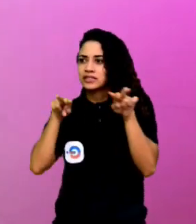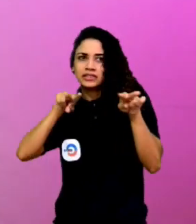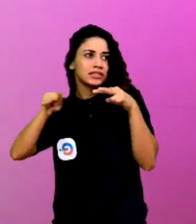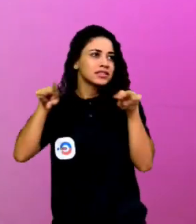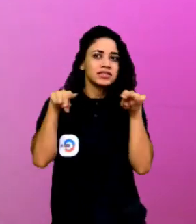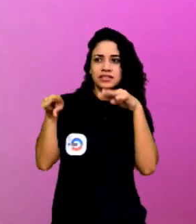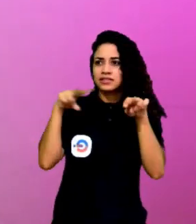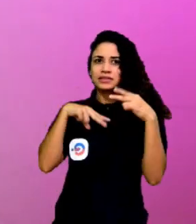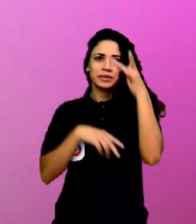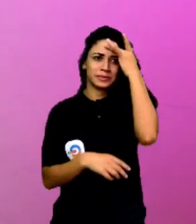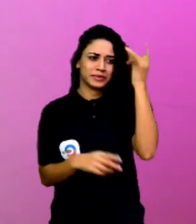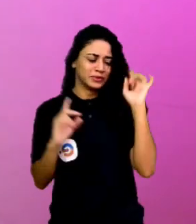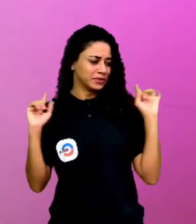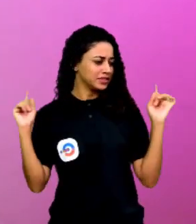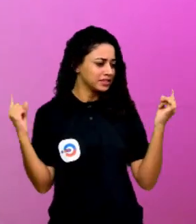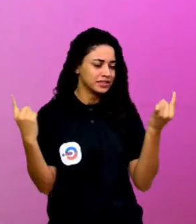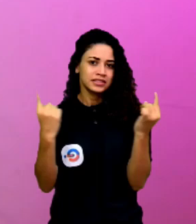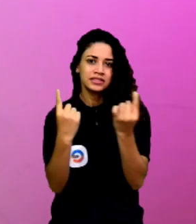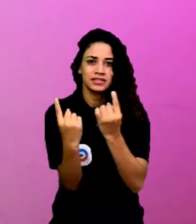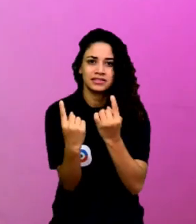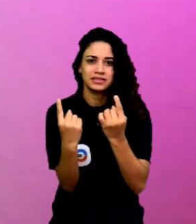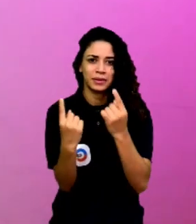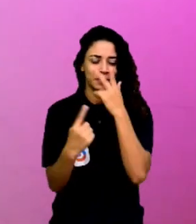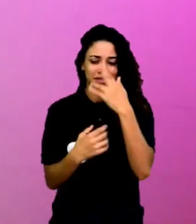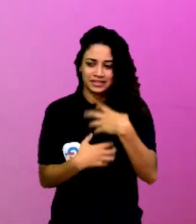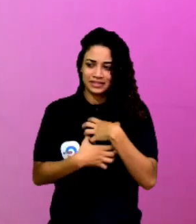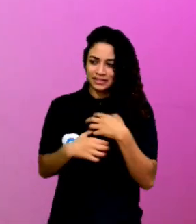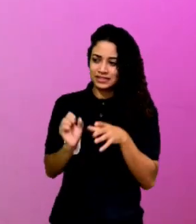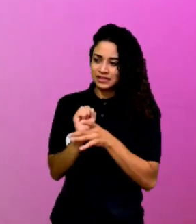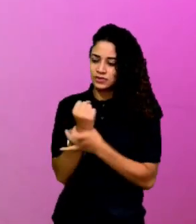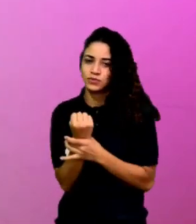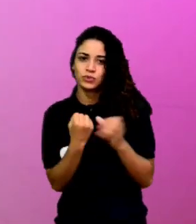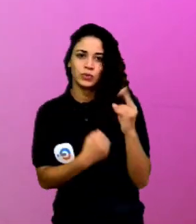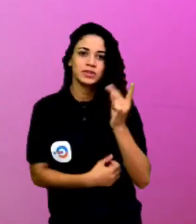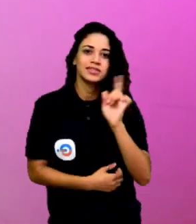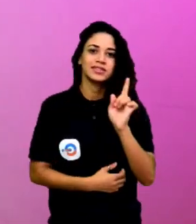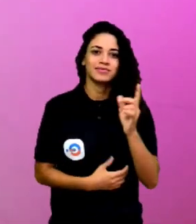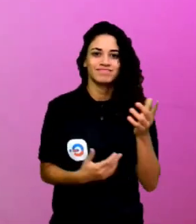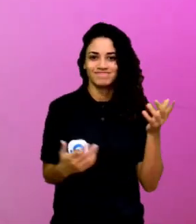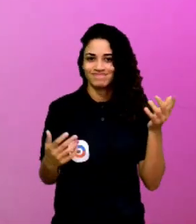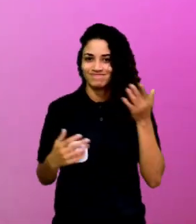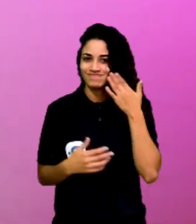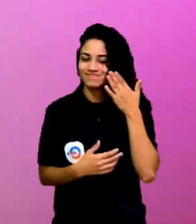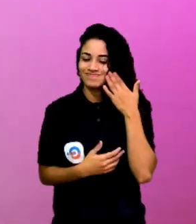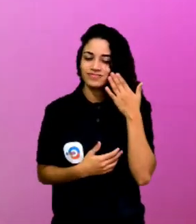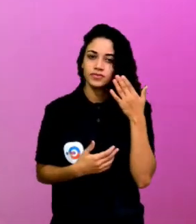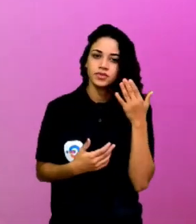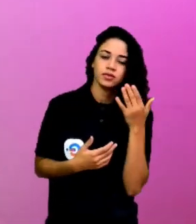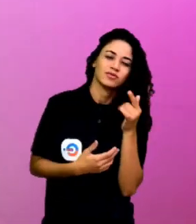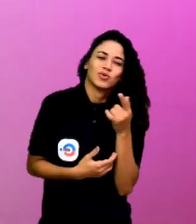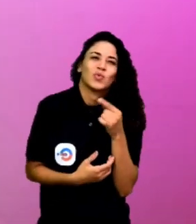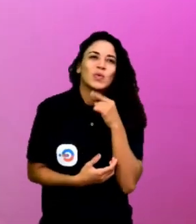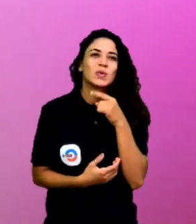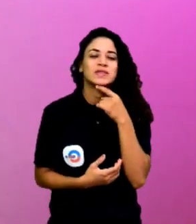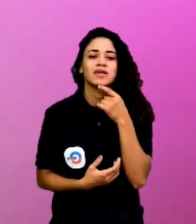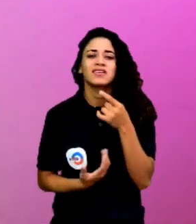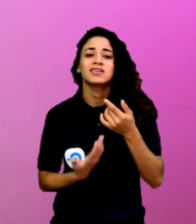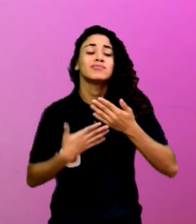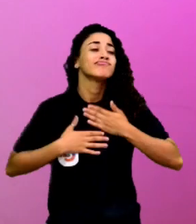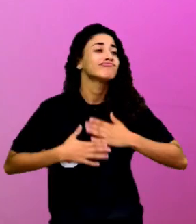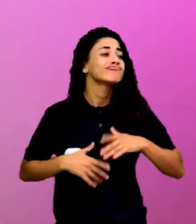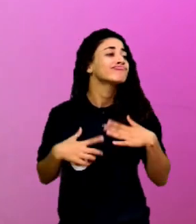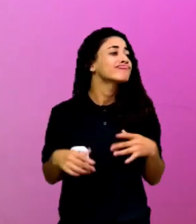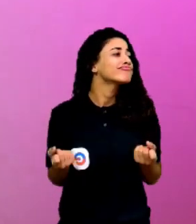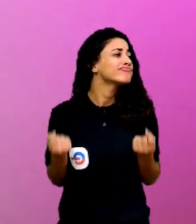redor realmente está me deixando segura ou não, sabe? Então, você não consegue ficar